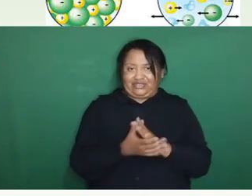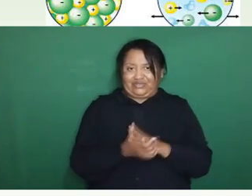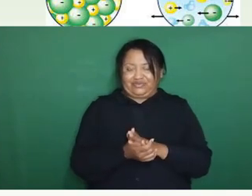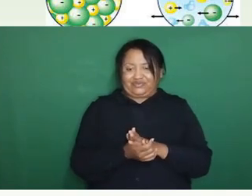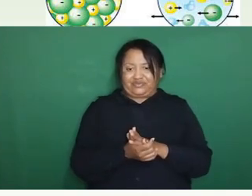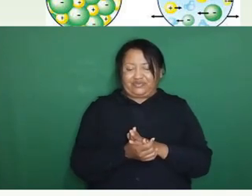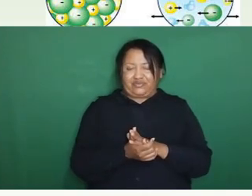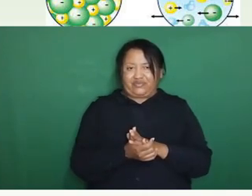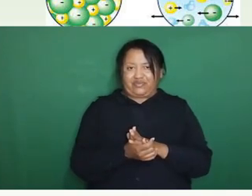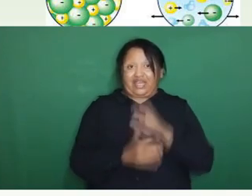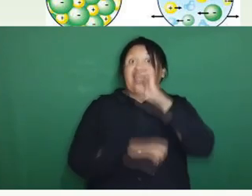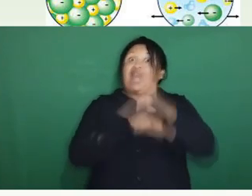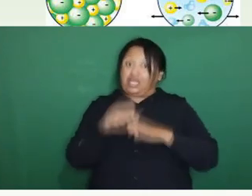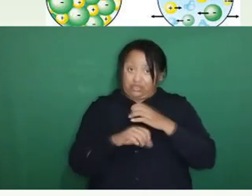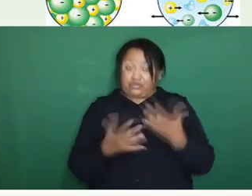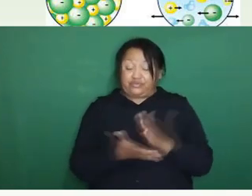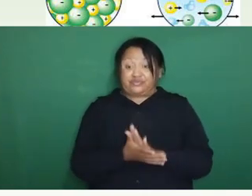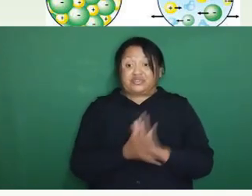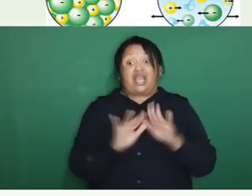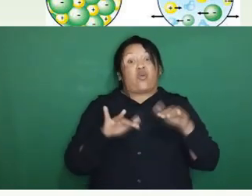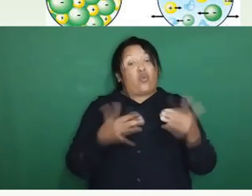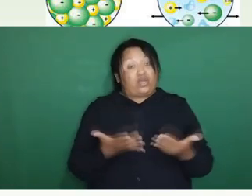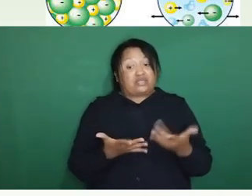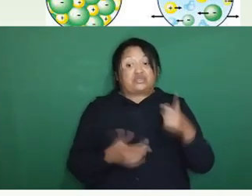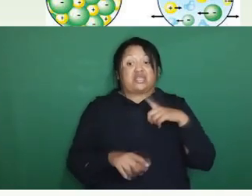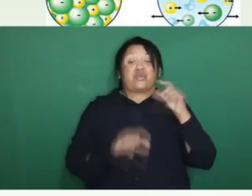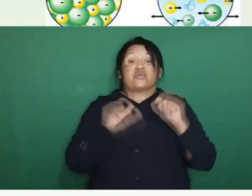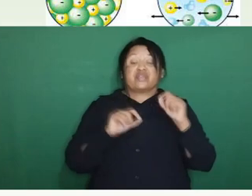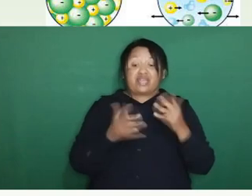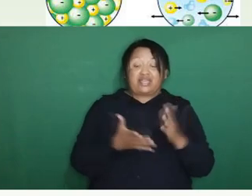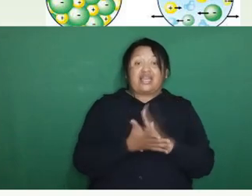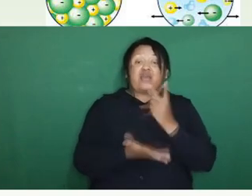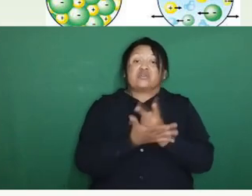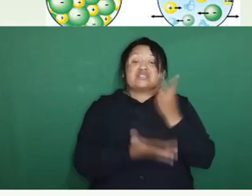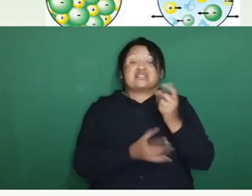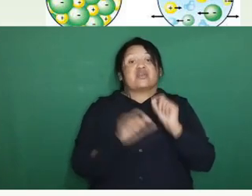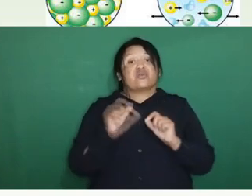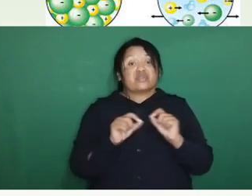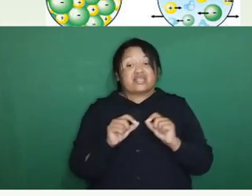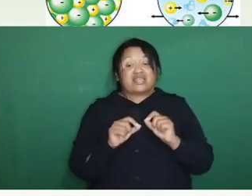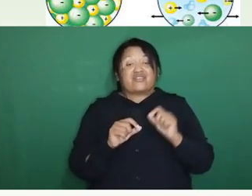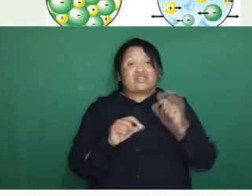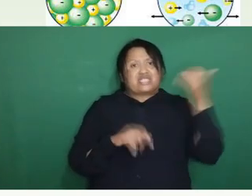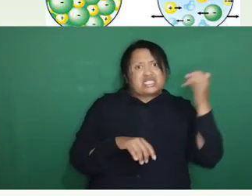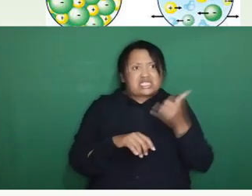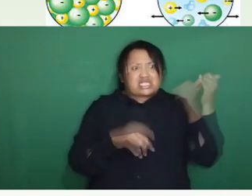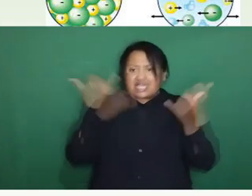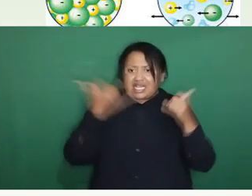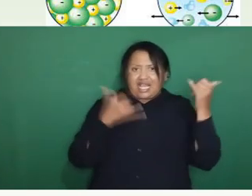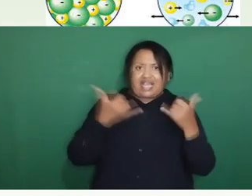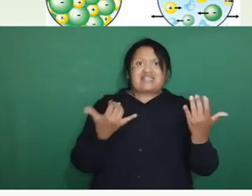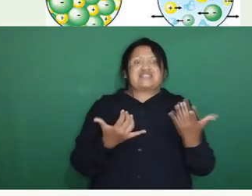cloreto de sódio em solução aquosa né quer que vai acontecer vou ter cargas aqui isso vai